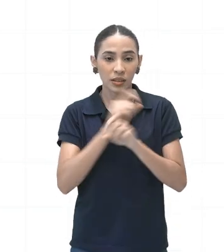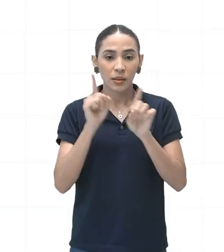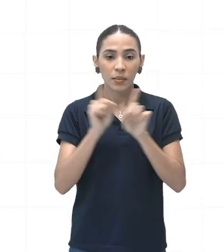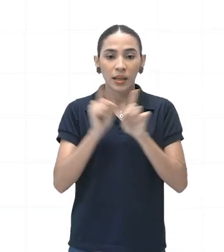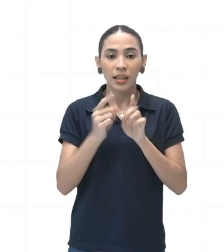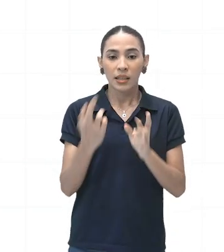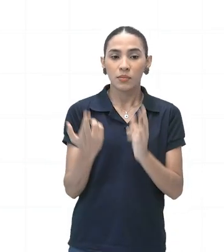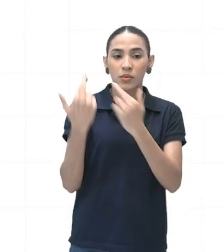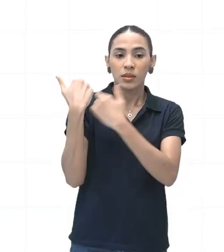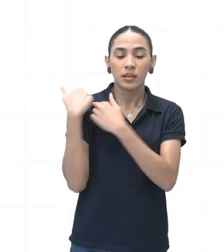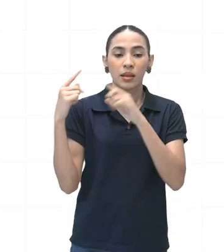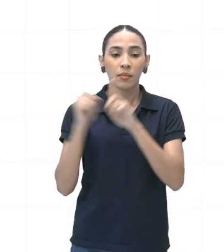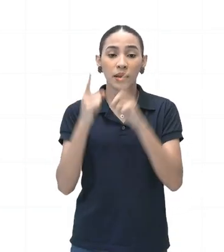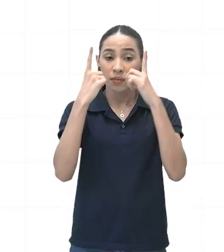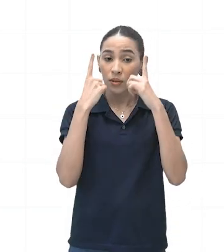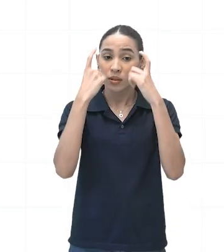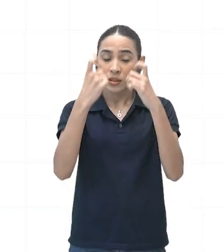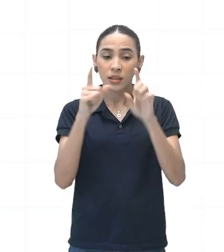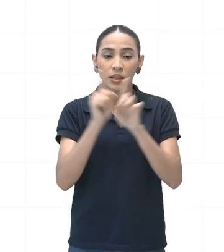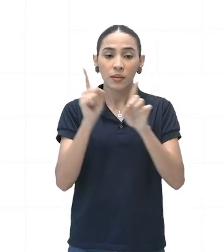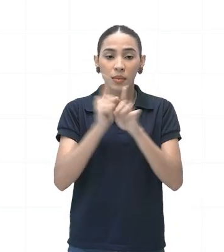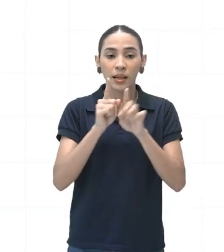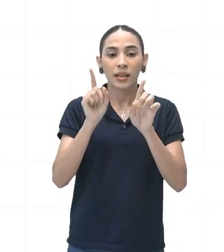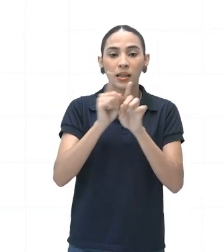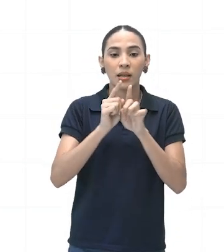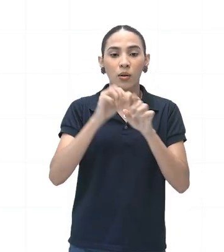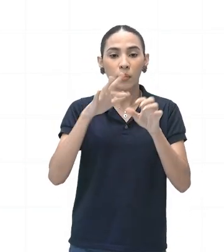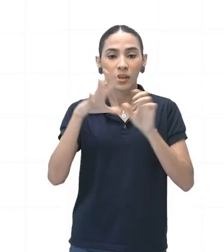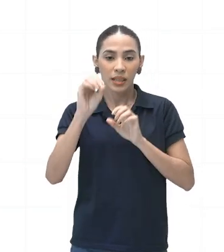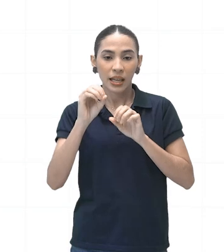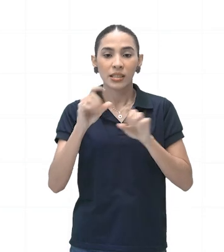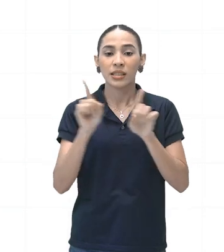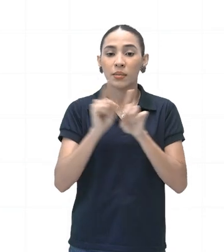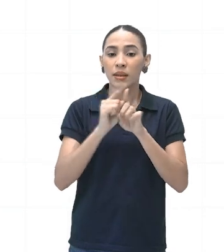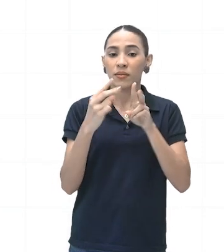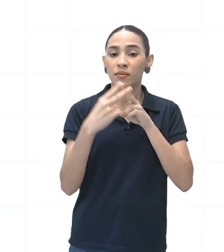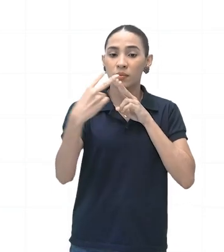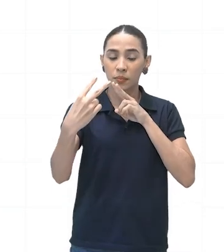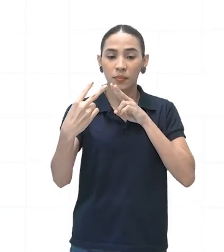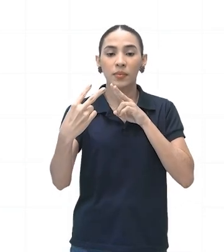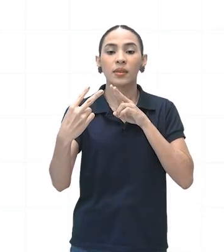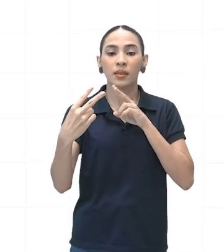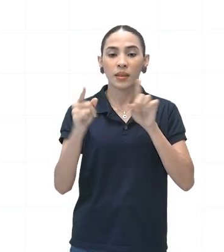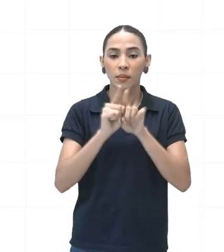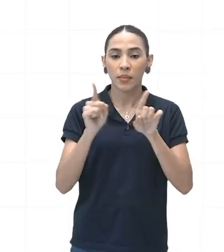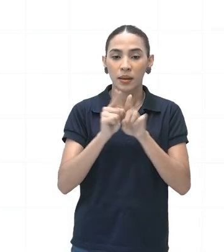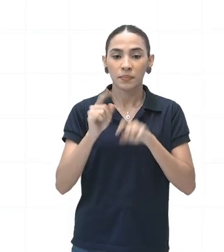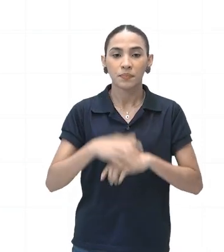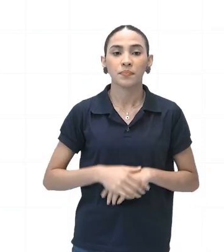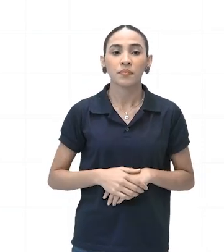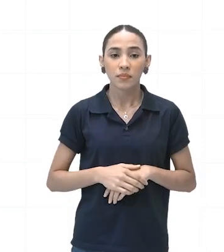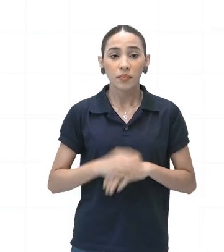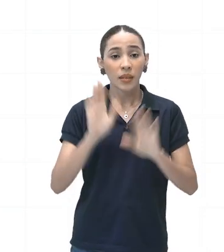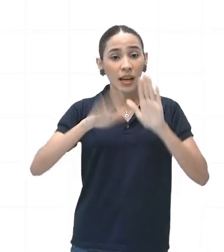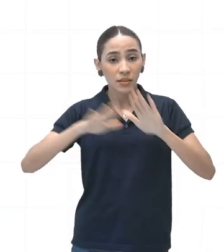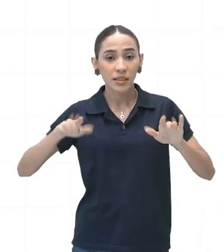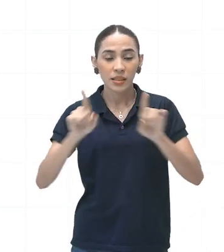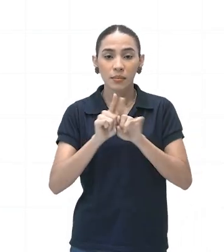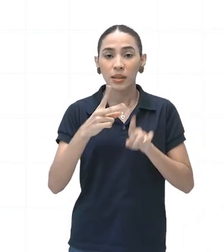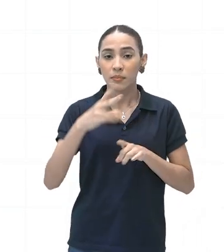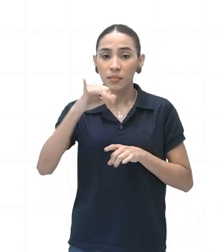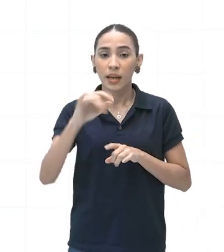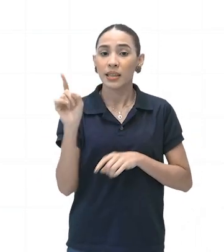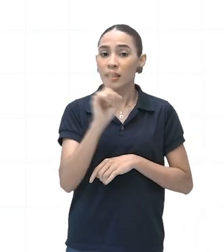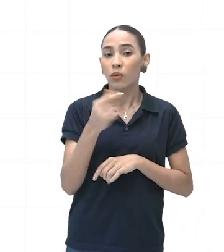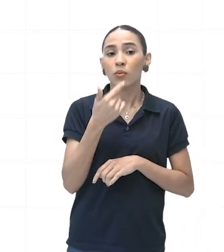e enfrentamento e responsabilização a essas violações cometidas no ambiente virtual. Muitas vezes, os